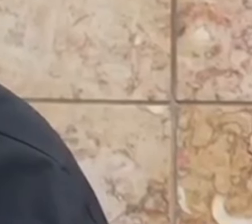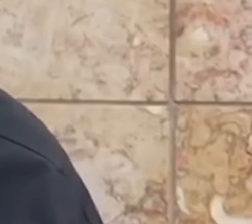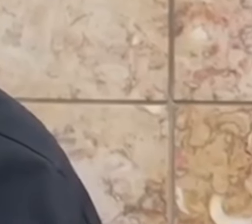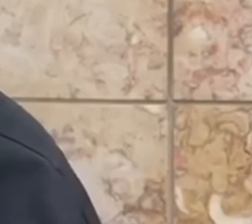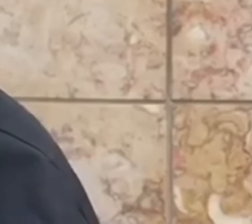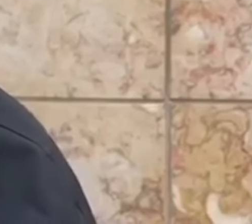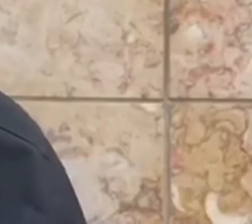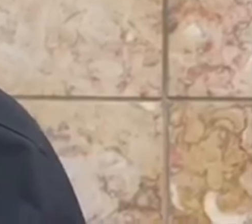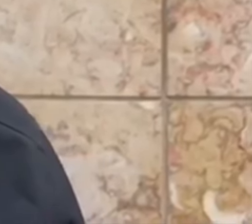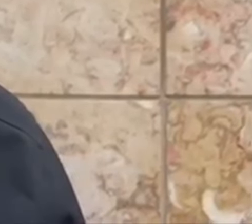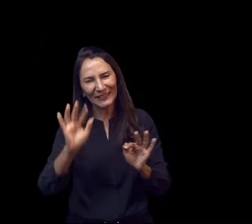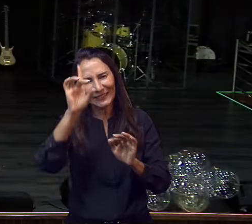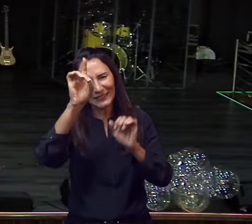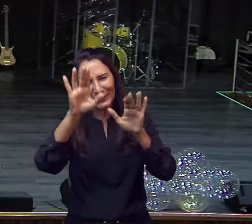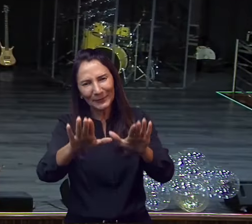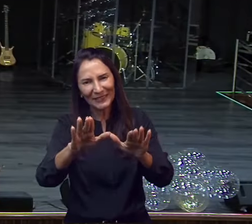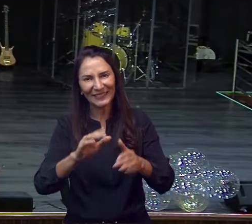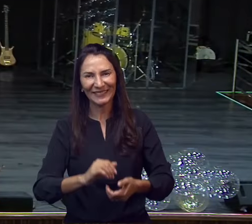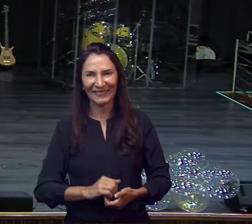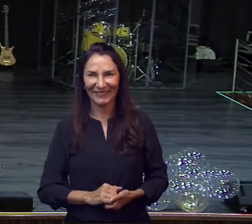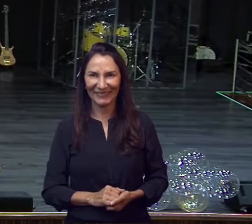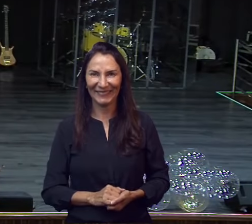Deus te abençoe